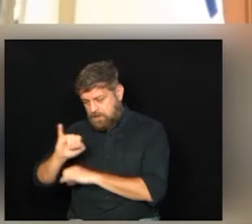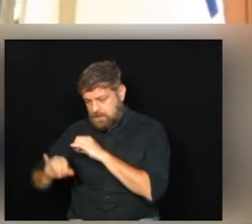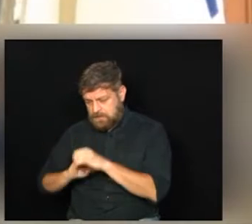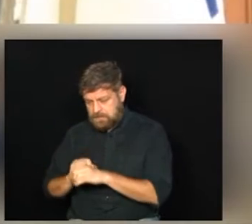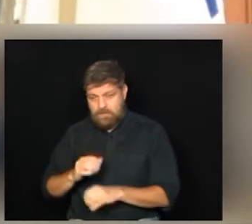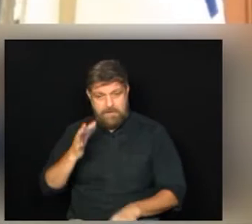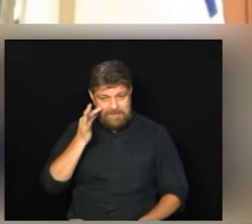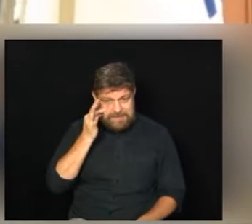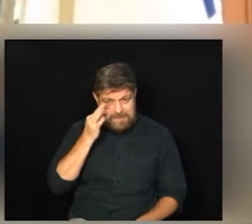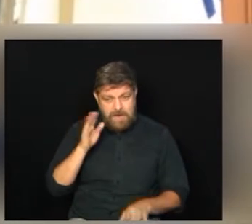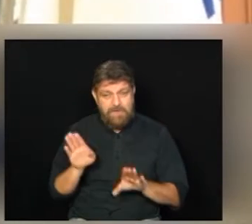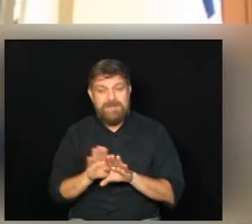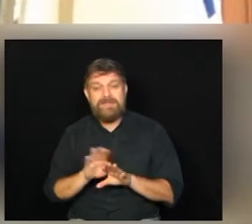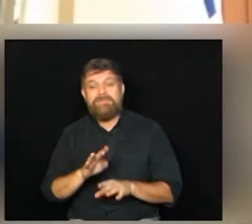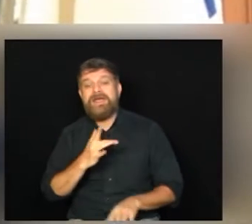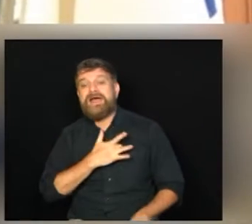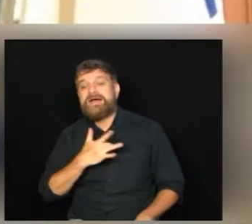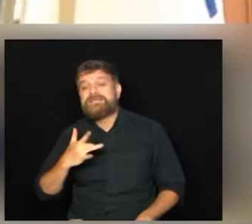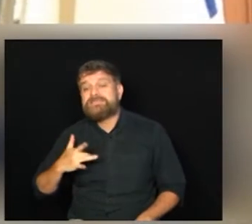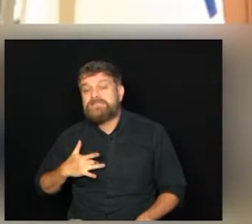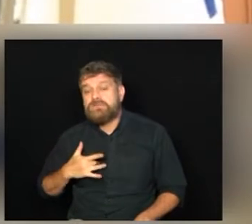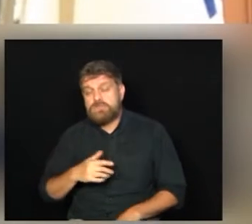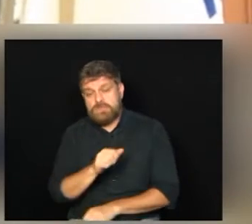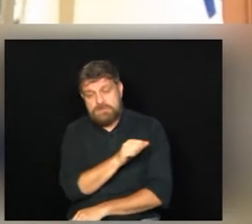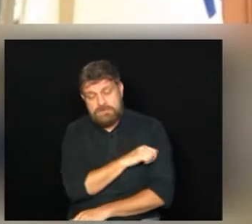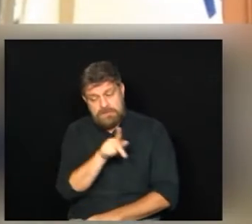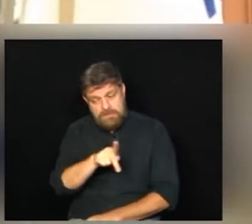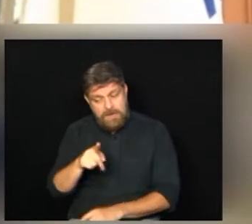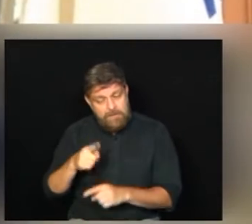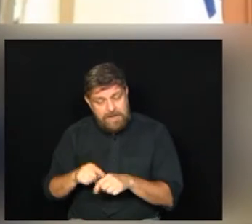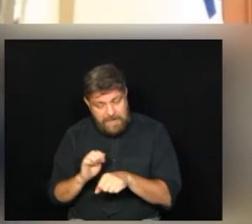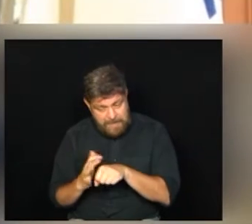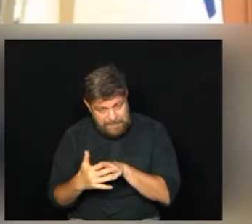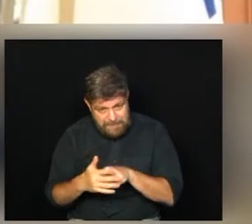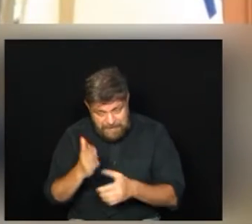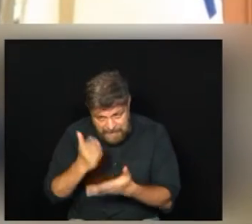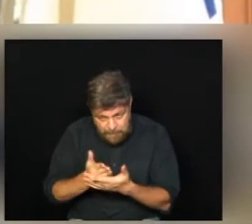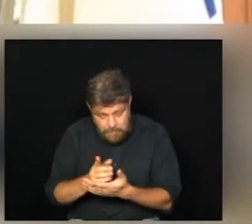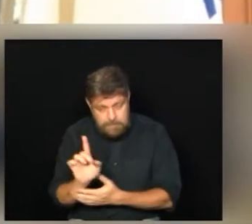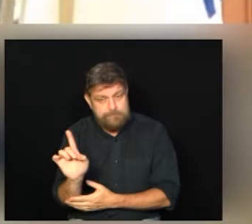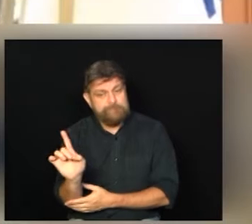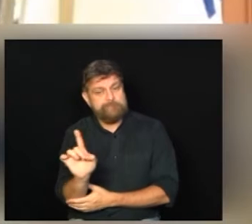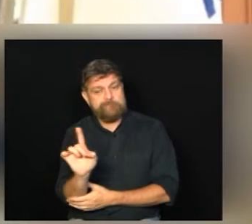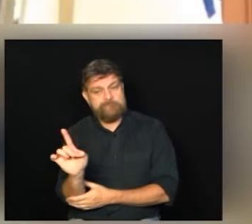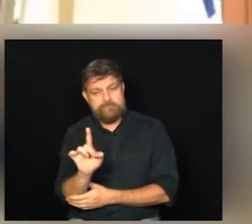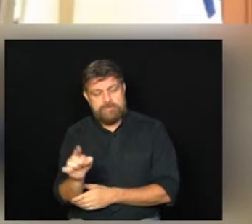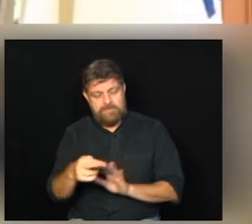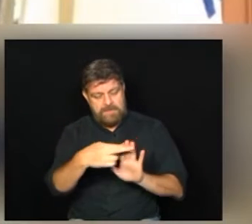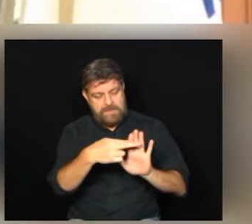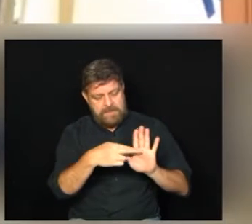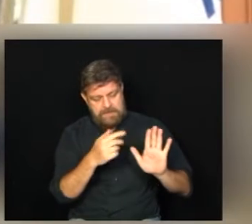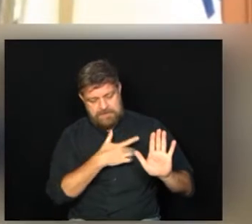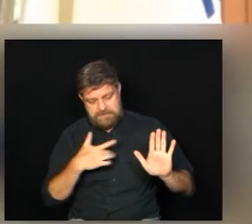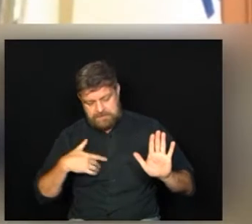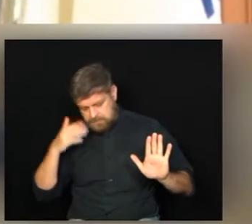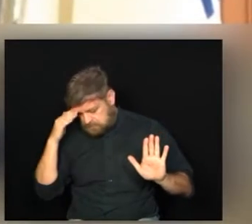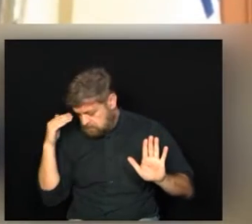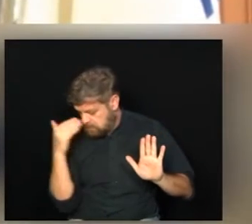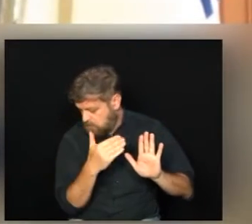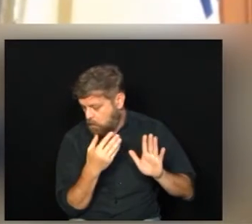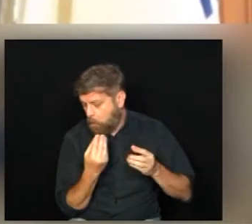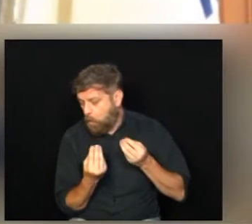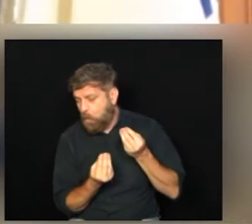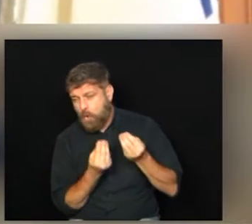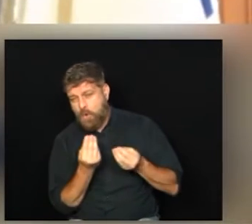saúde dos trabalhadores, dos alunos, porque a pandemia não acabou. Então esses protocolos, como estão sendo